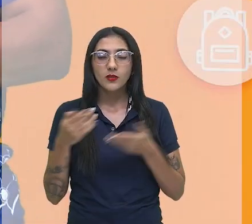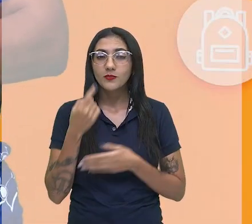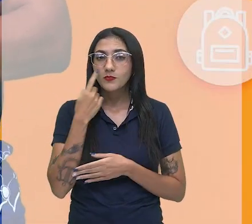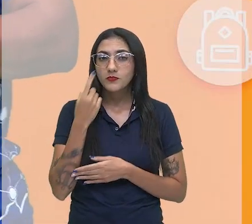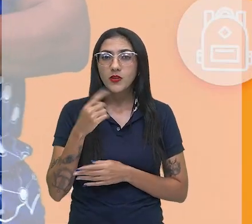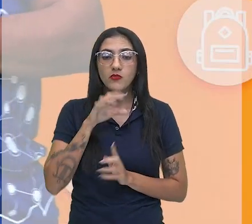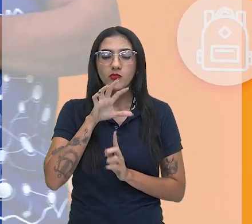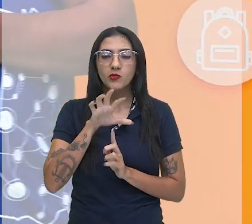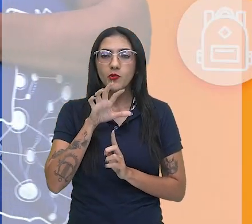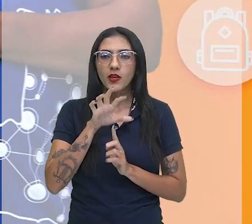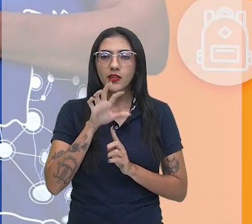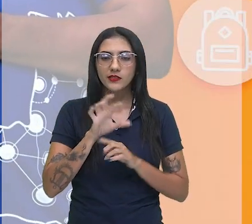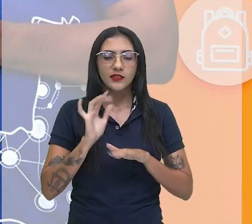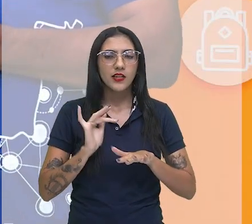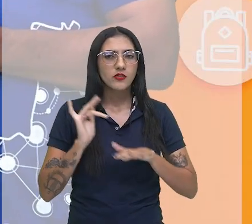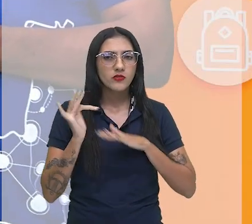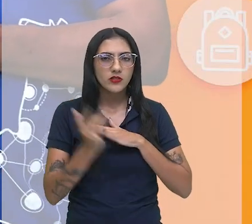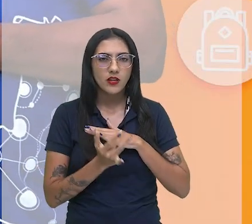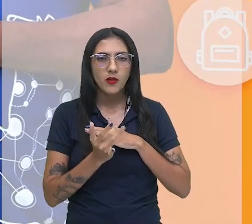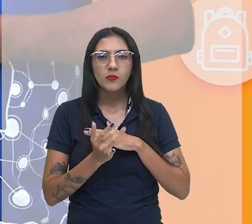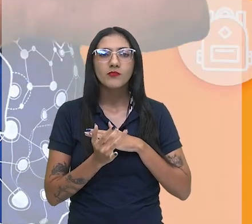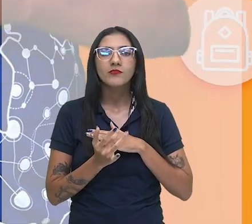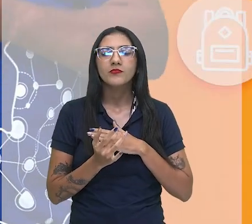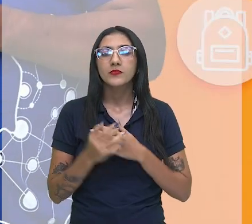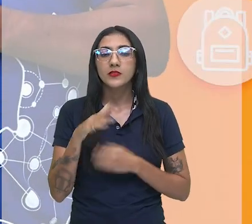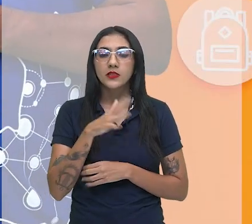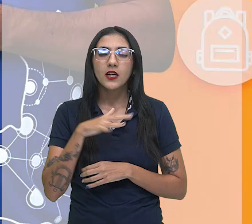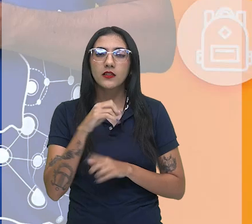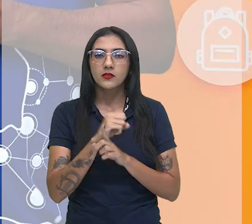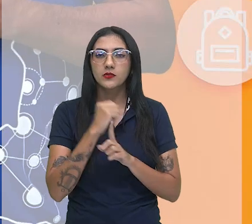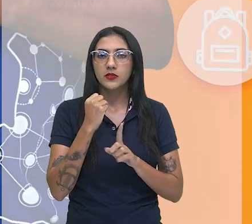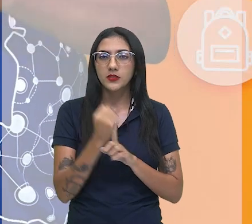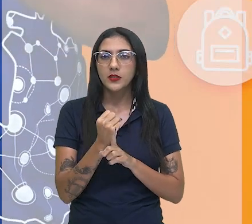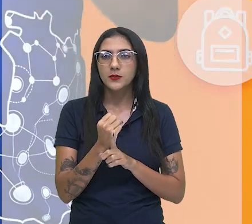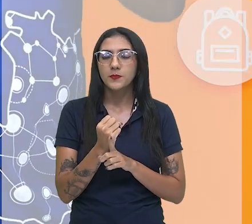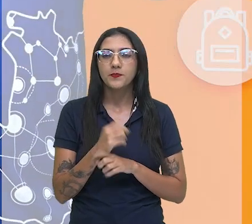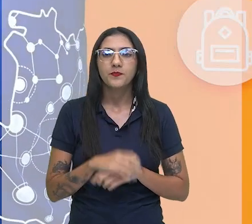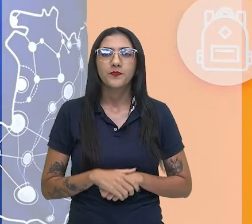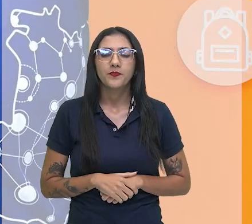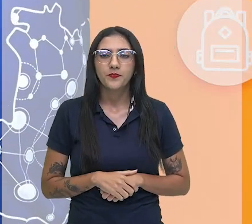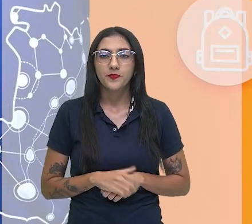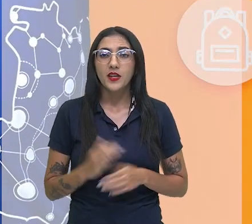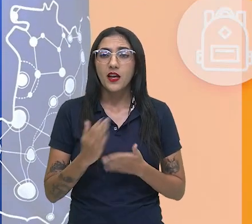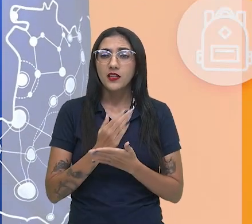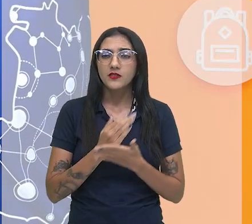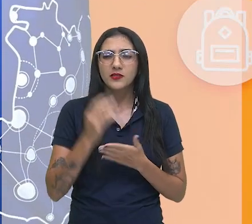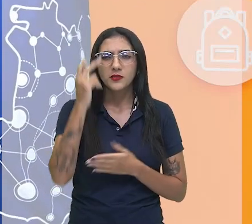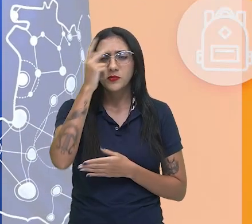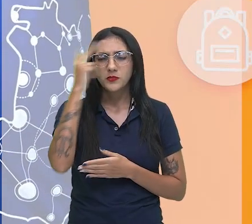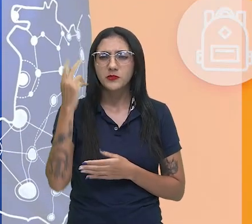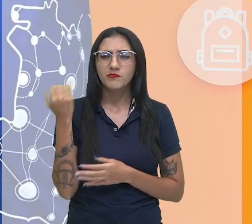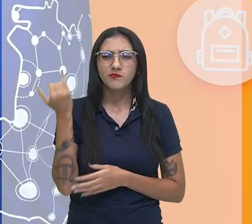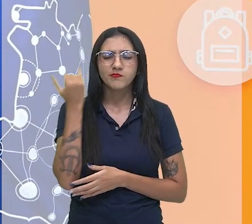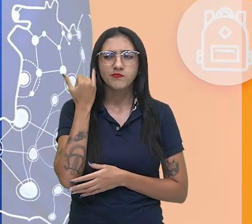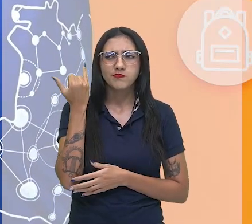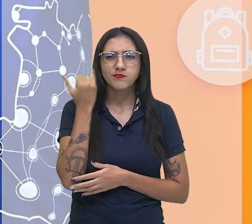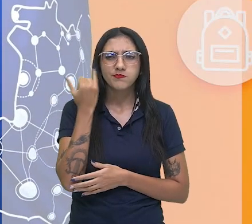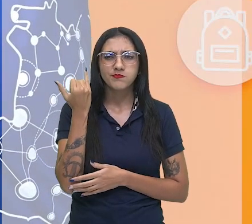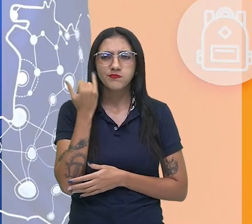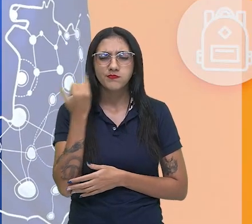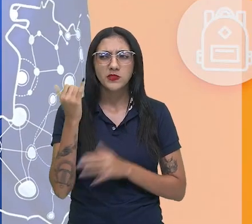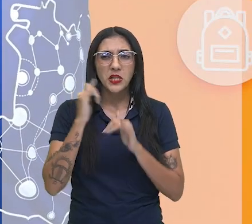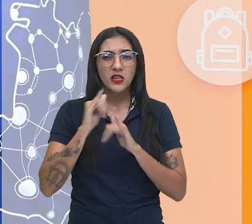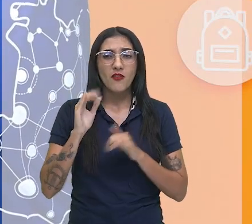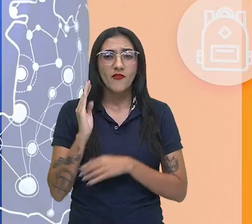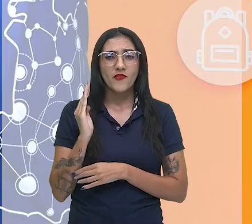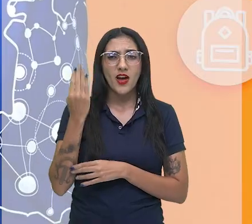pública. Isso aqui que é o grande problema. As pessoas, muitas vezes, né, ouvem um fake news, uma mentira,